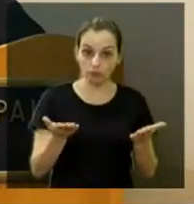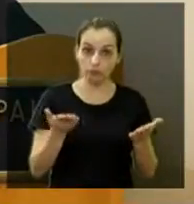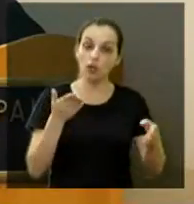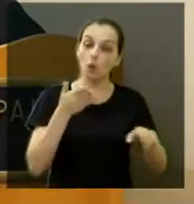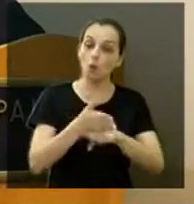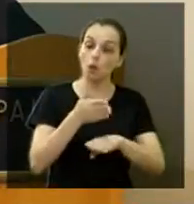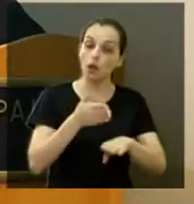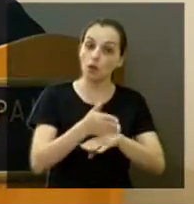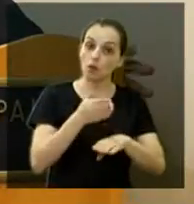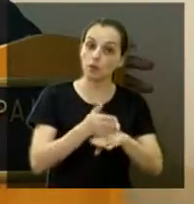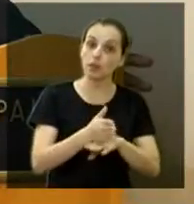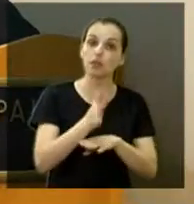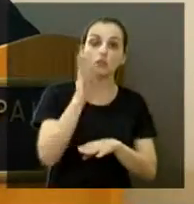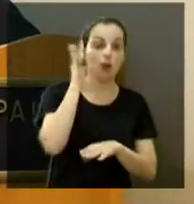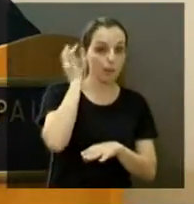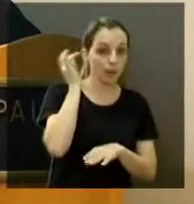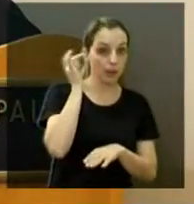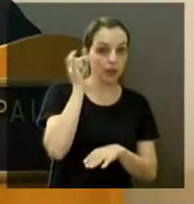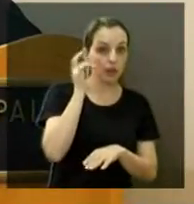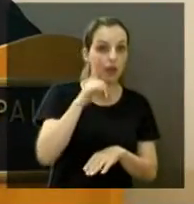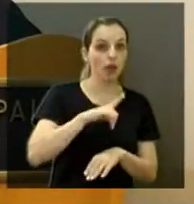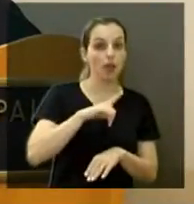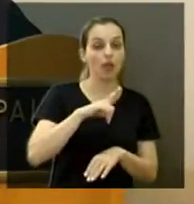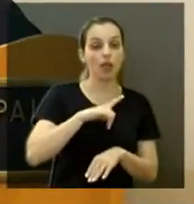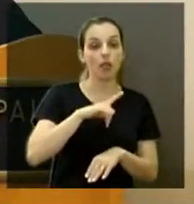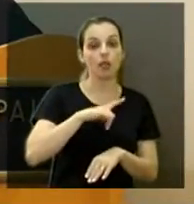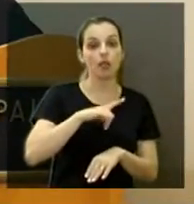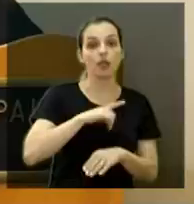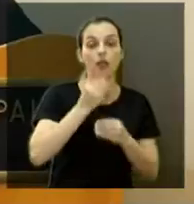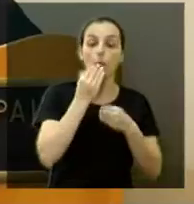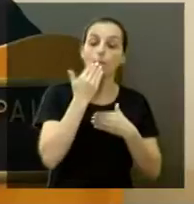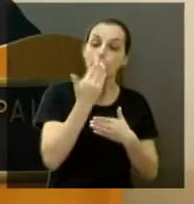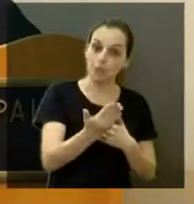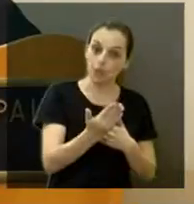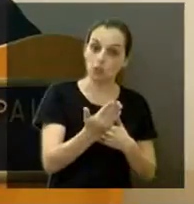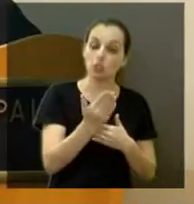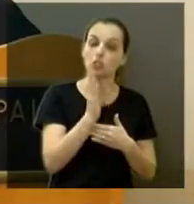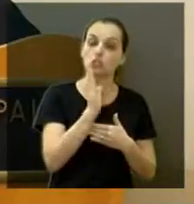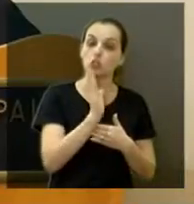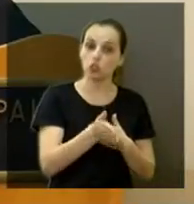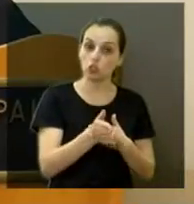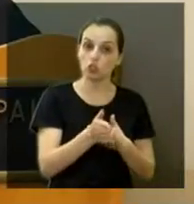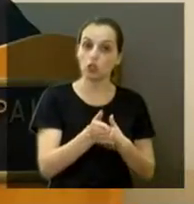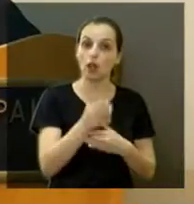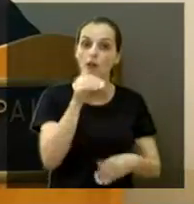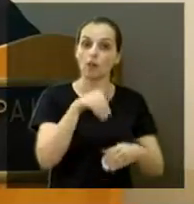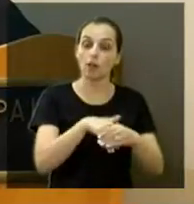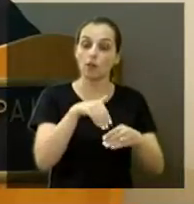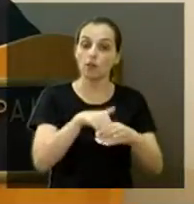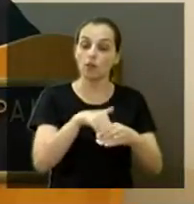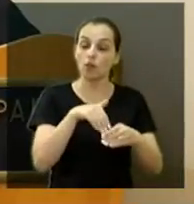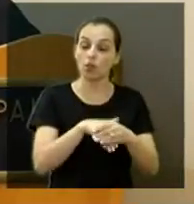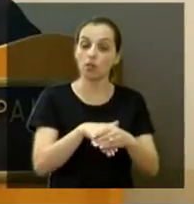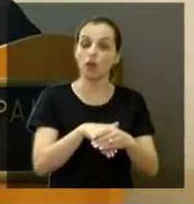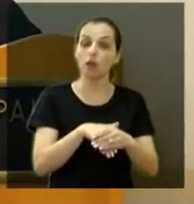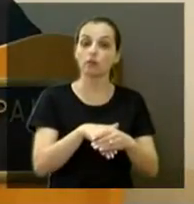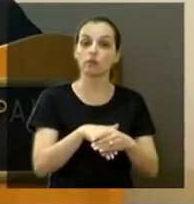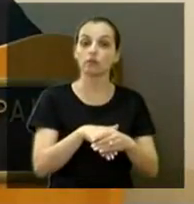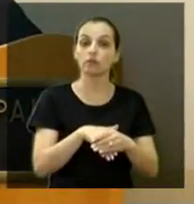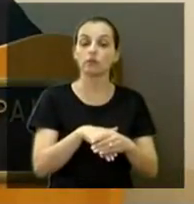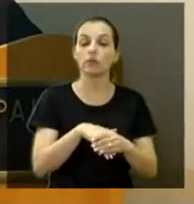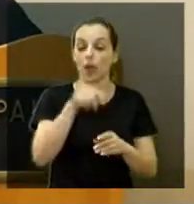amanhã, já leva a sua demanda, o que vocês querem, a votação, quem